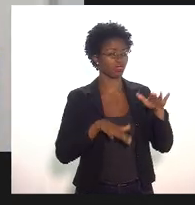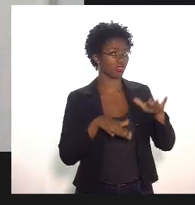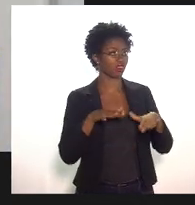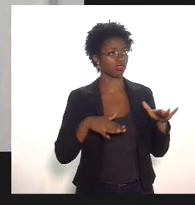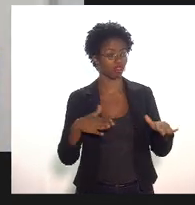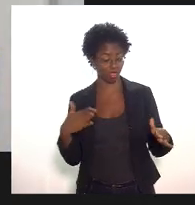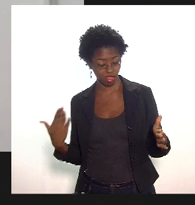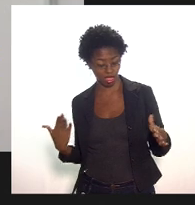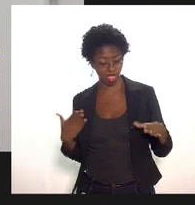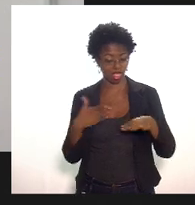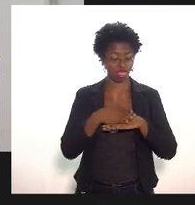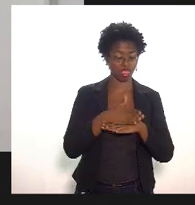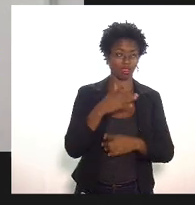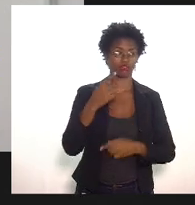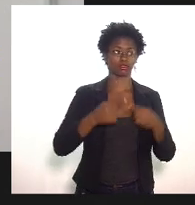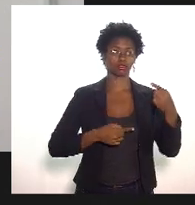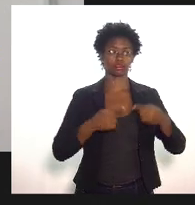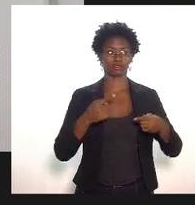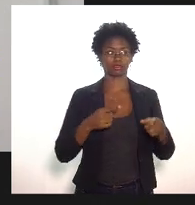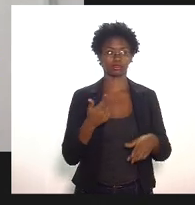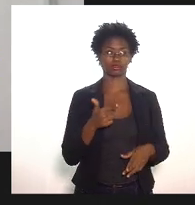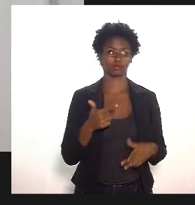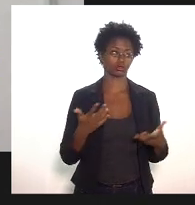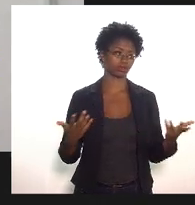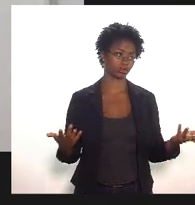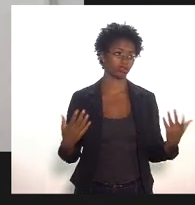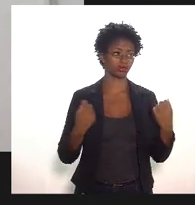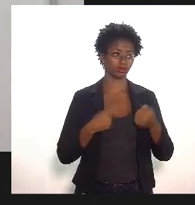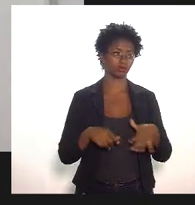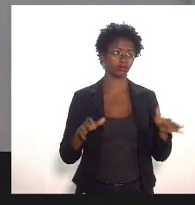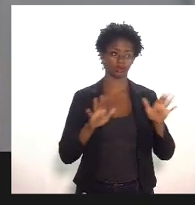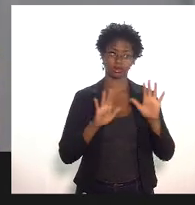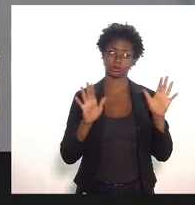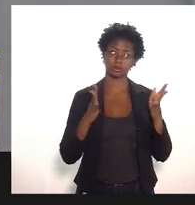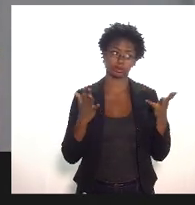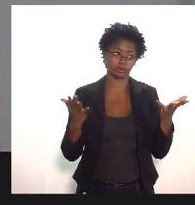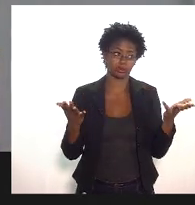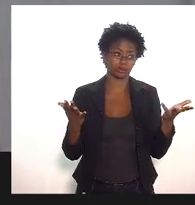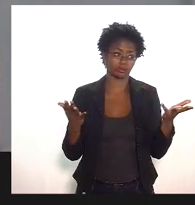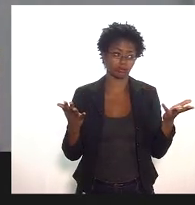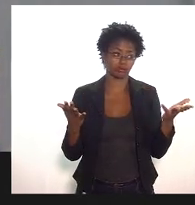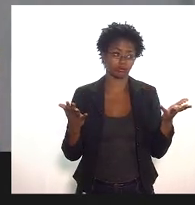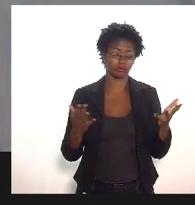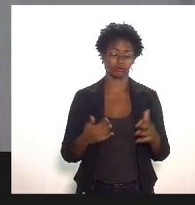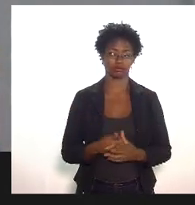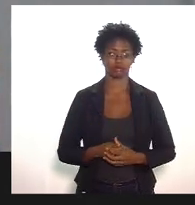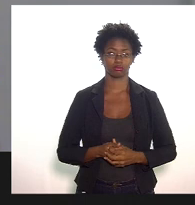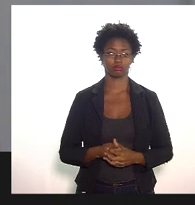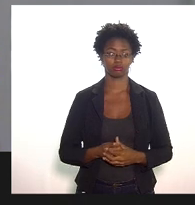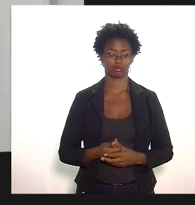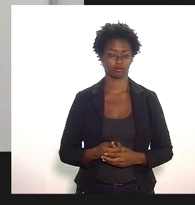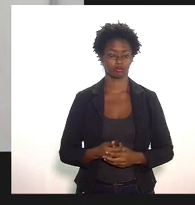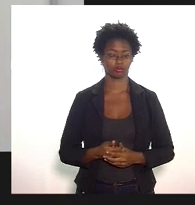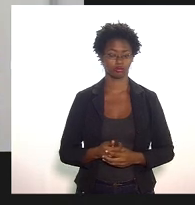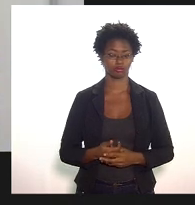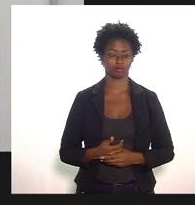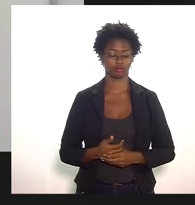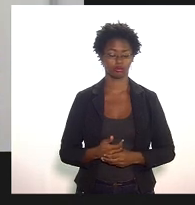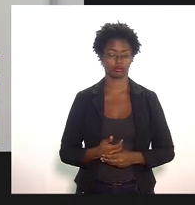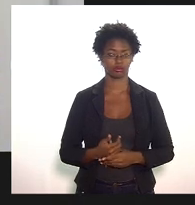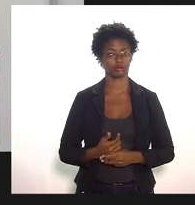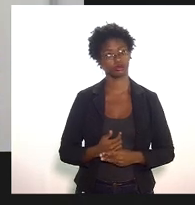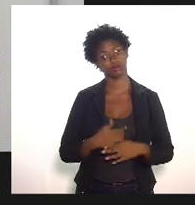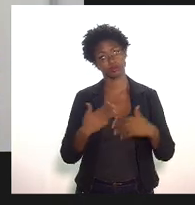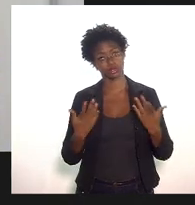entrar na pauta. Ele não deu uma data, né? Não precisou uma data. Né? Então, se estiverem